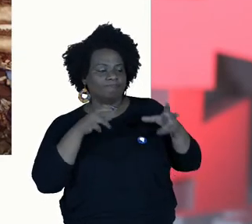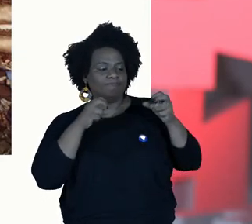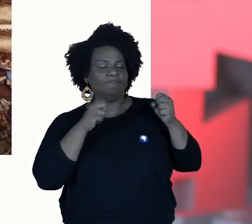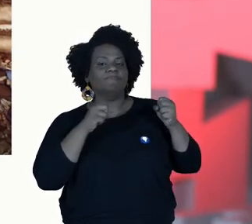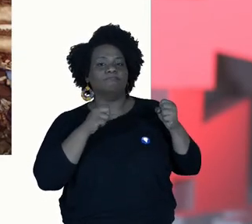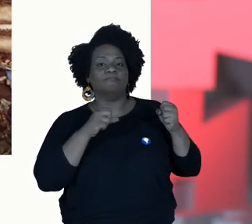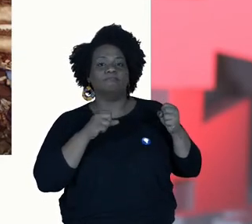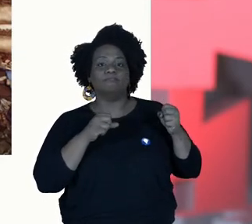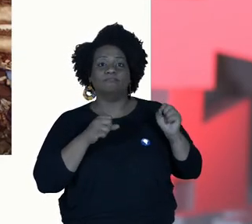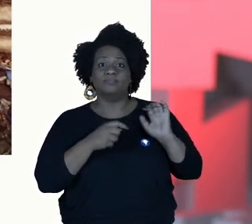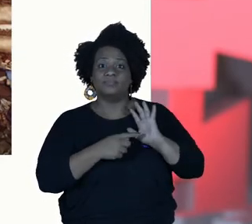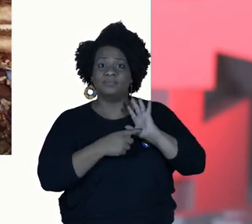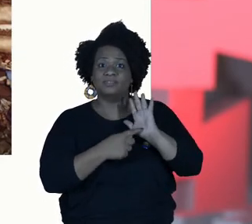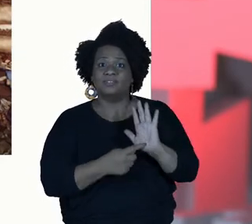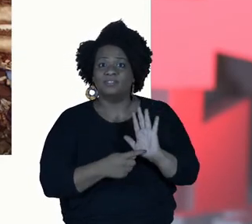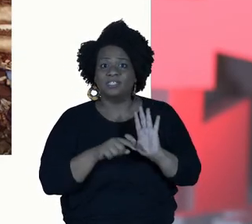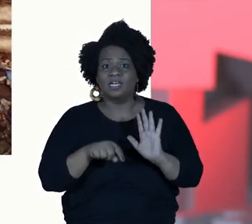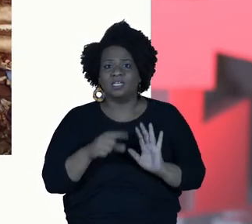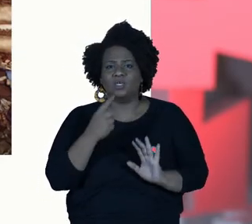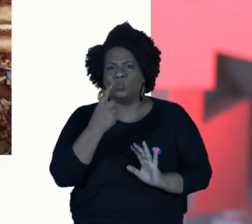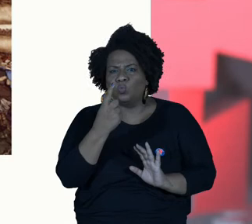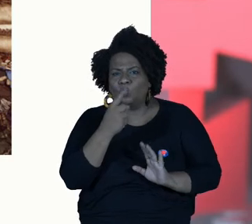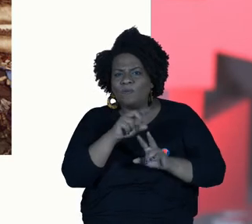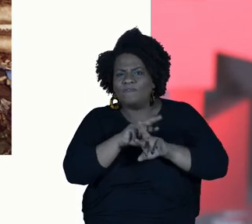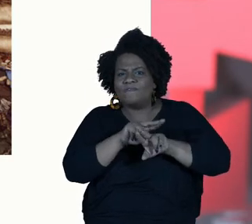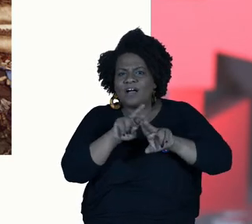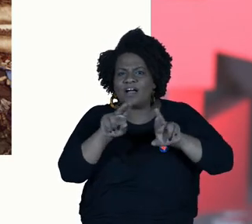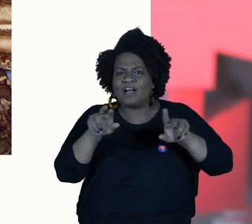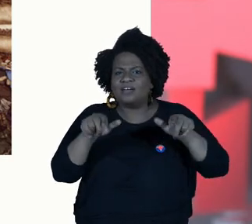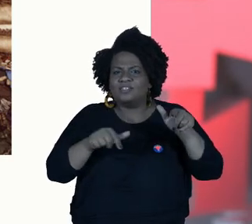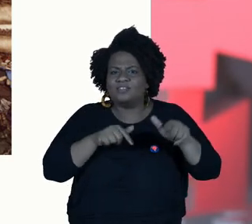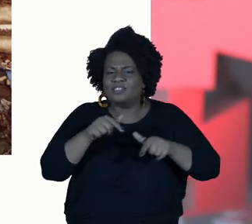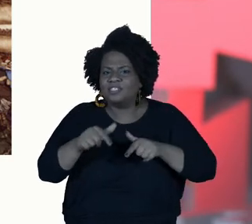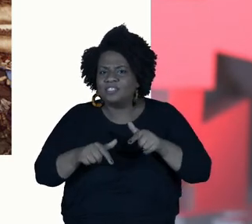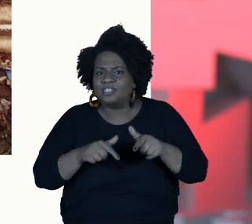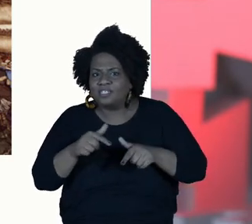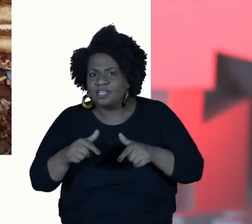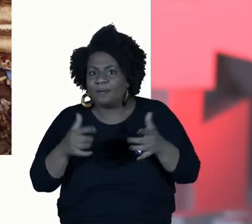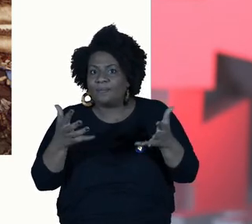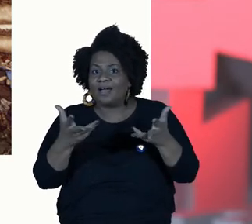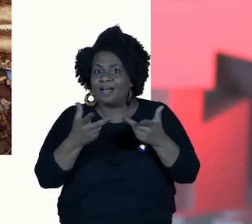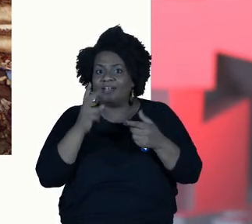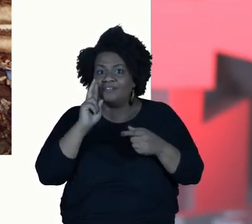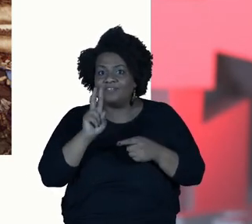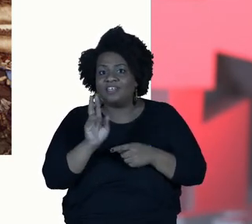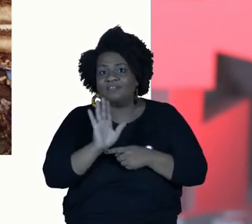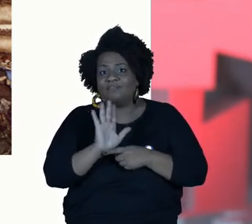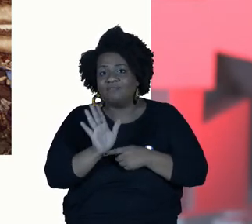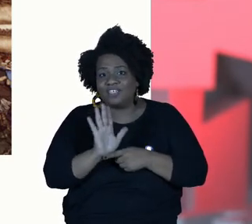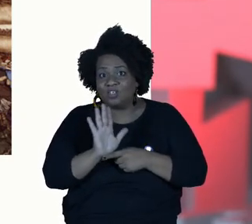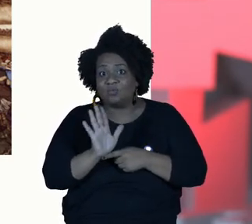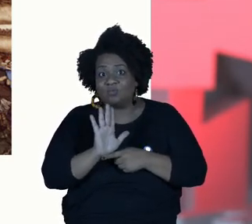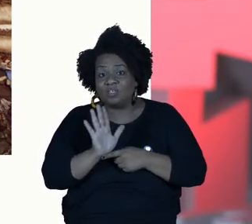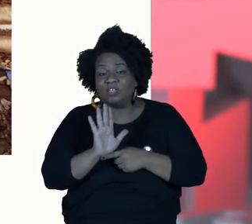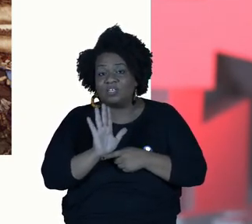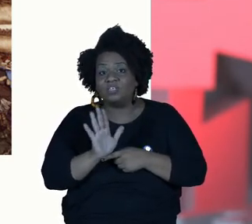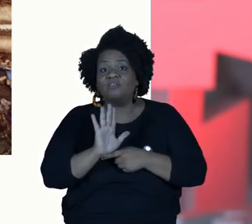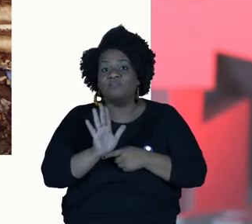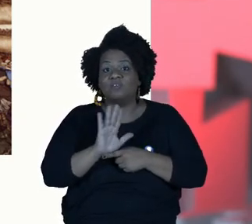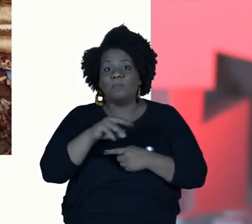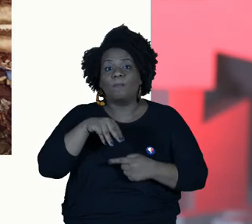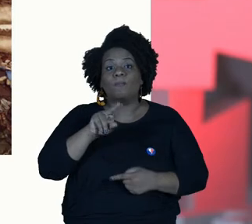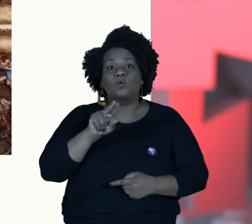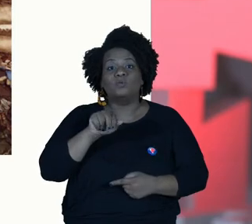Aqui é só um dos trabalhos do projeto Lixo Extraordinário, que a gente vê no filme Lixo Extraordinário, de Vicky